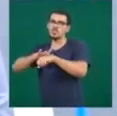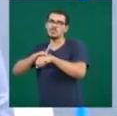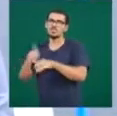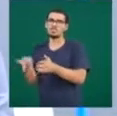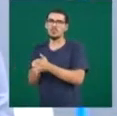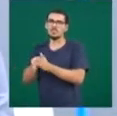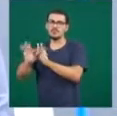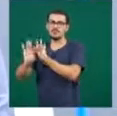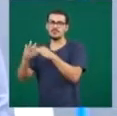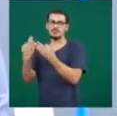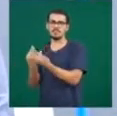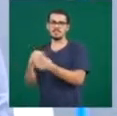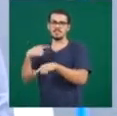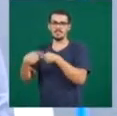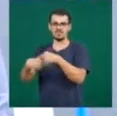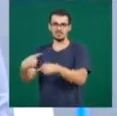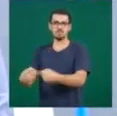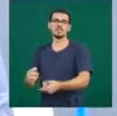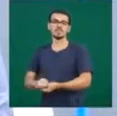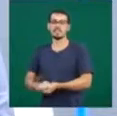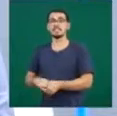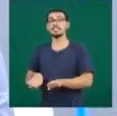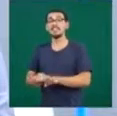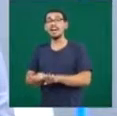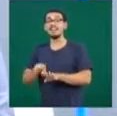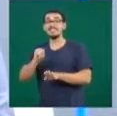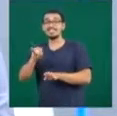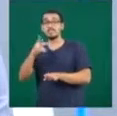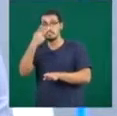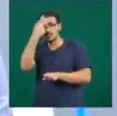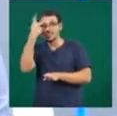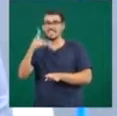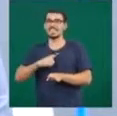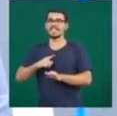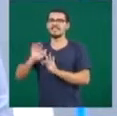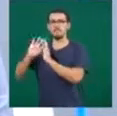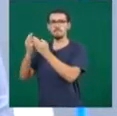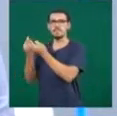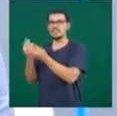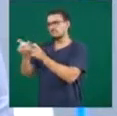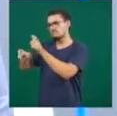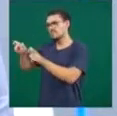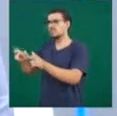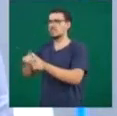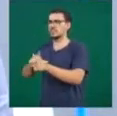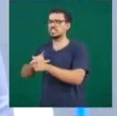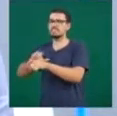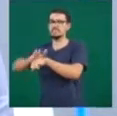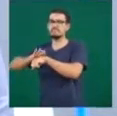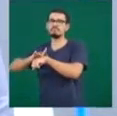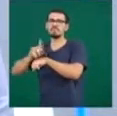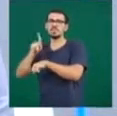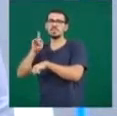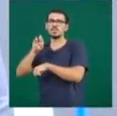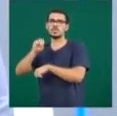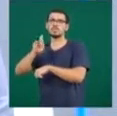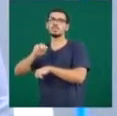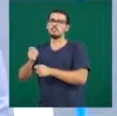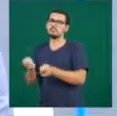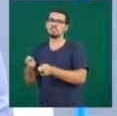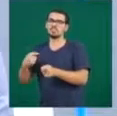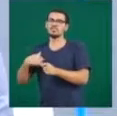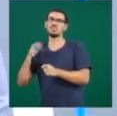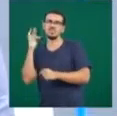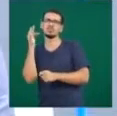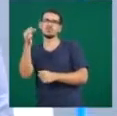história familiar têm uma maior chance de desenvolver a doença também. Então tem esse caráter hereditário, uma doença autoimune, ou seja, o seu próprio organismo que vai